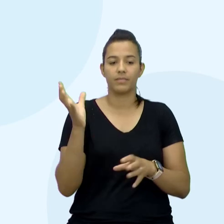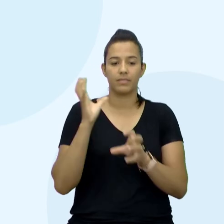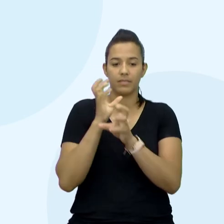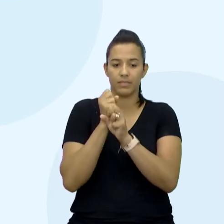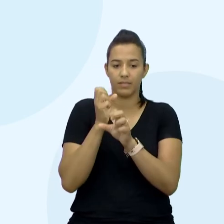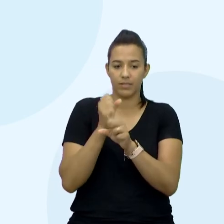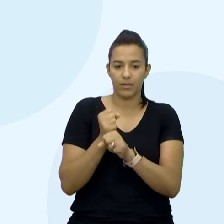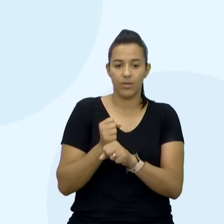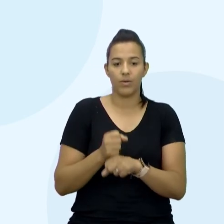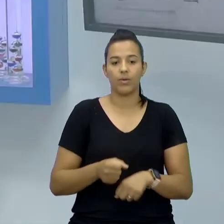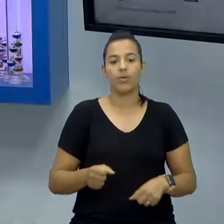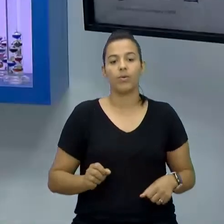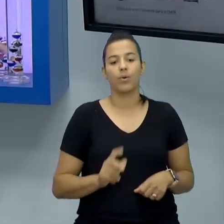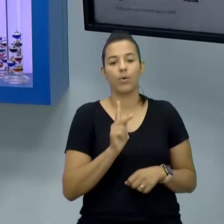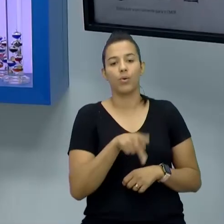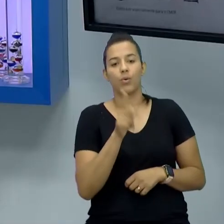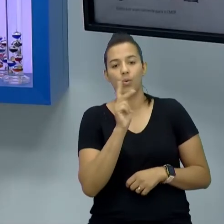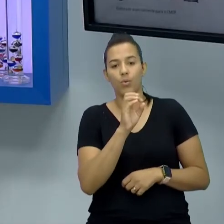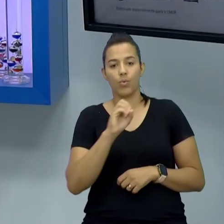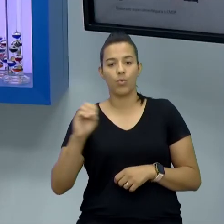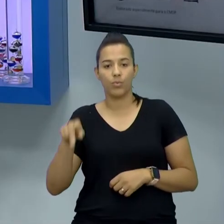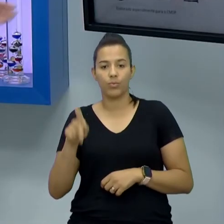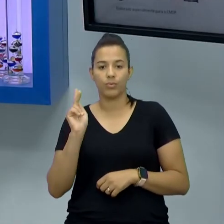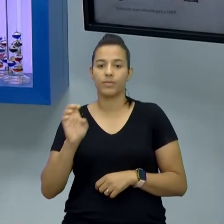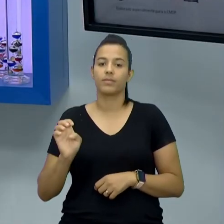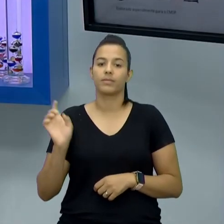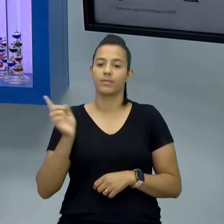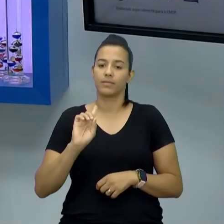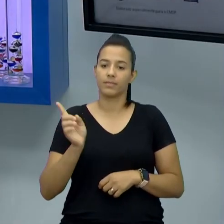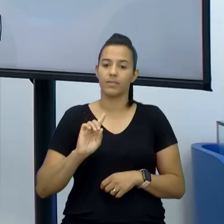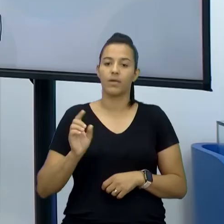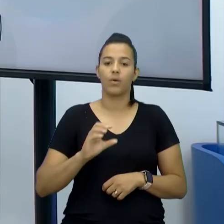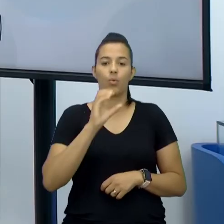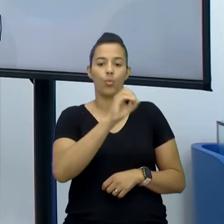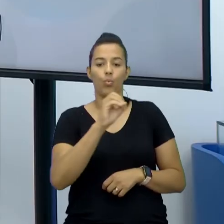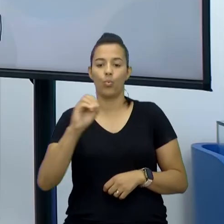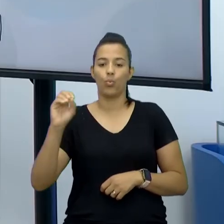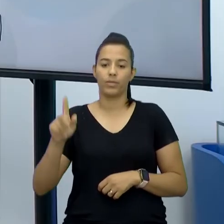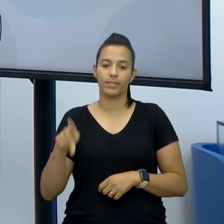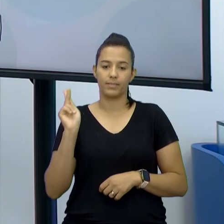calcular. Não é o Hulk, não, da Marvel. É a lei de Hooke.